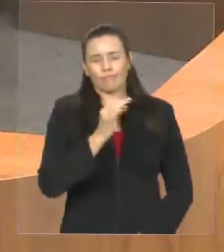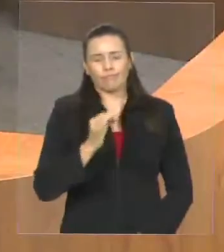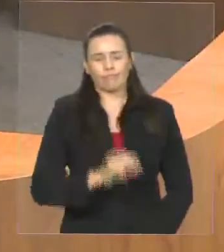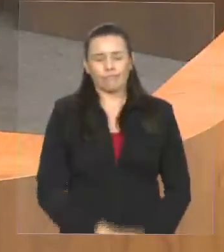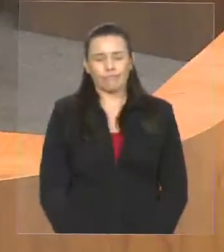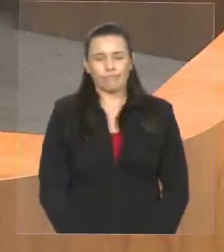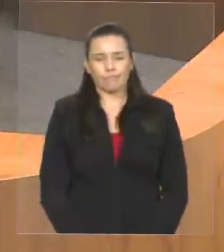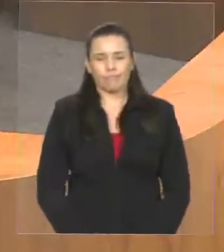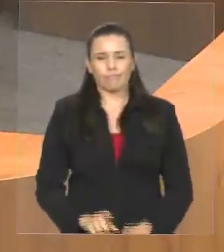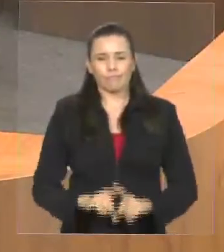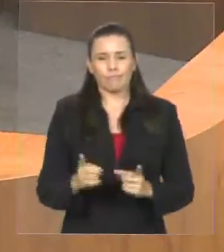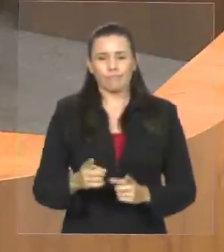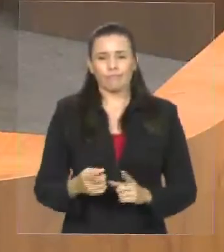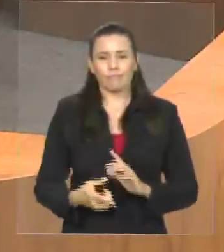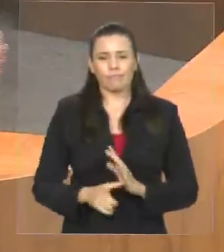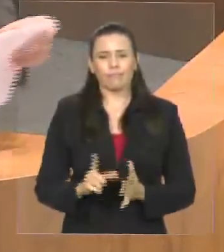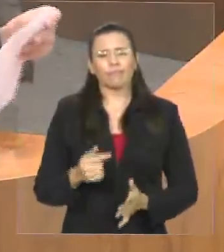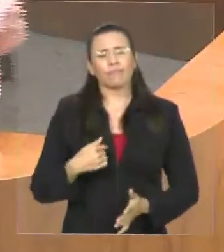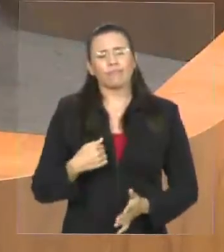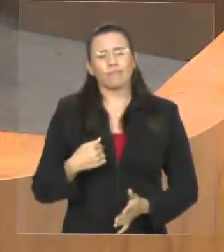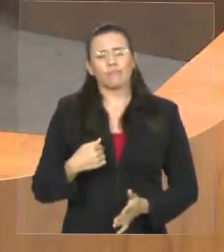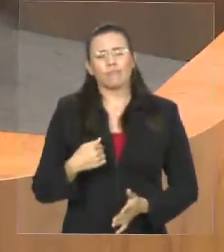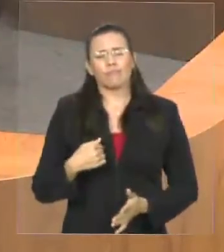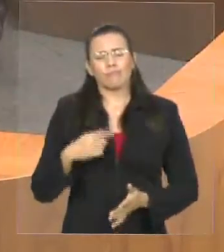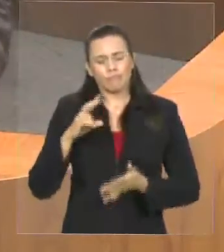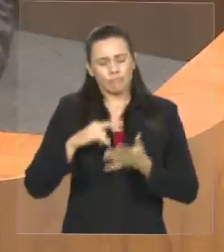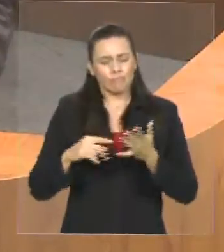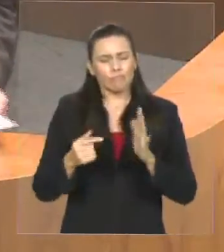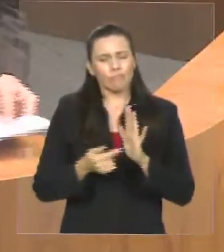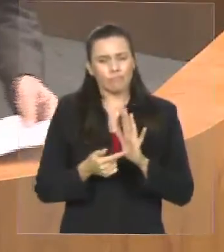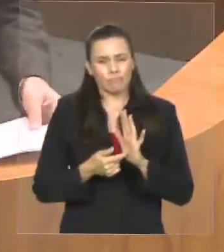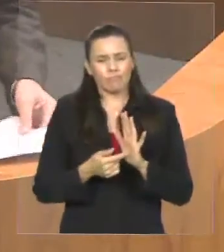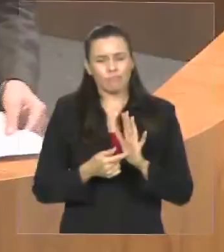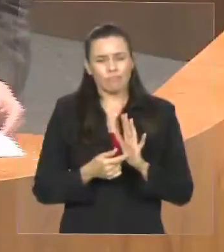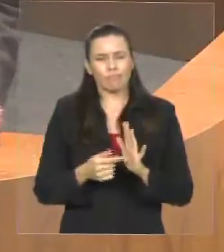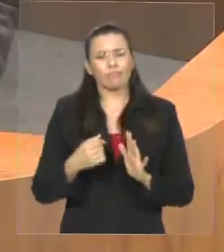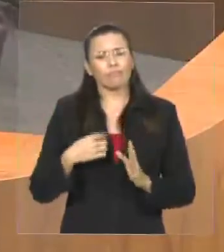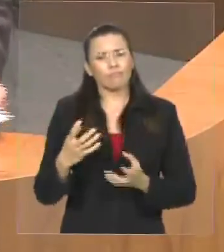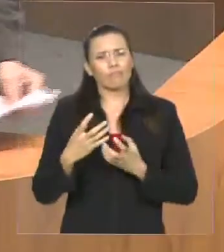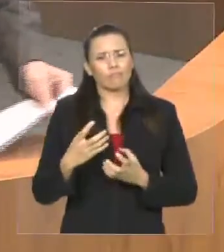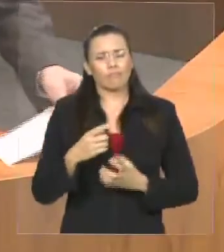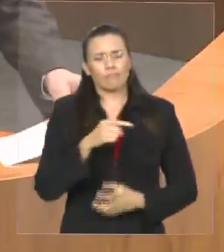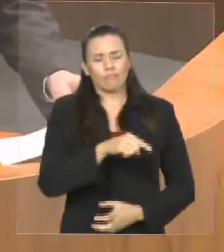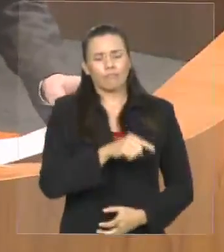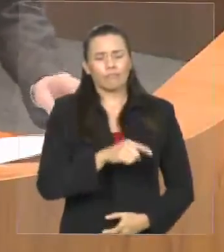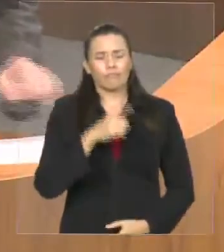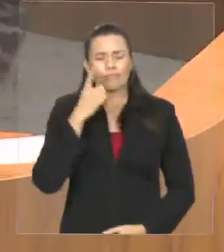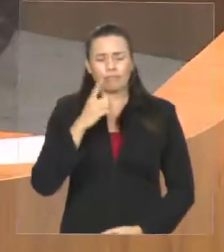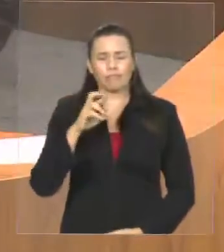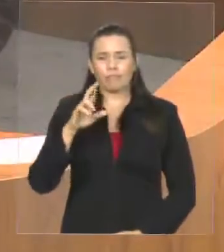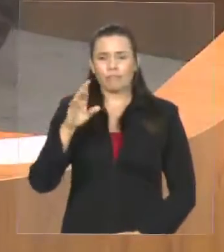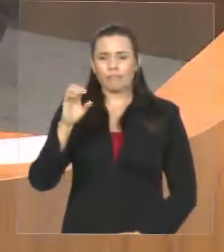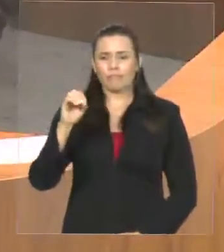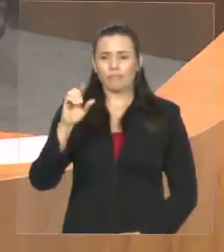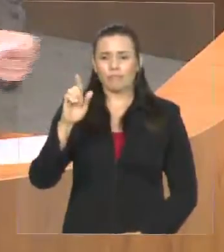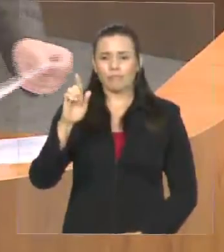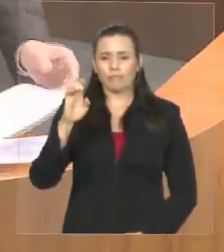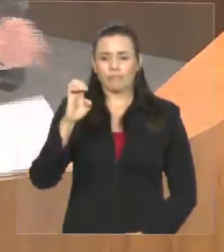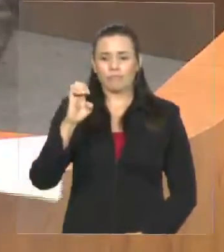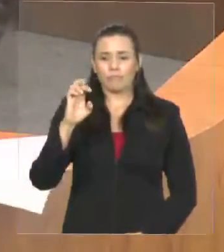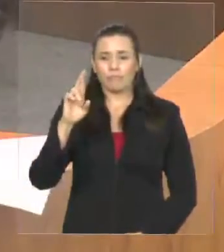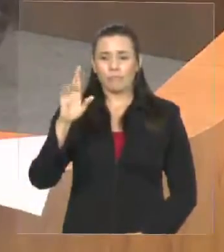de pedir 2 esclarecimentos ao relator, eminente deputado Rogério Cafeteira. Deputado Rogério